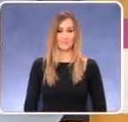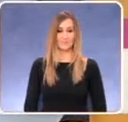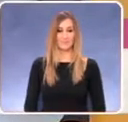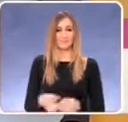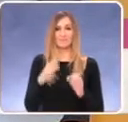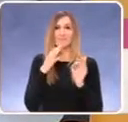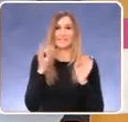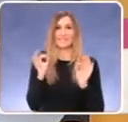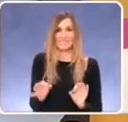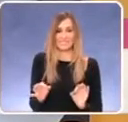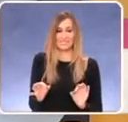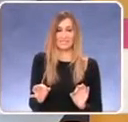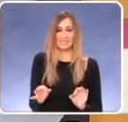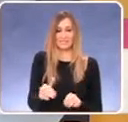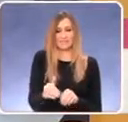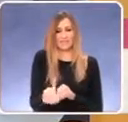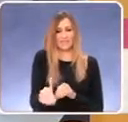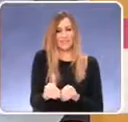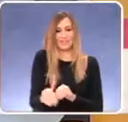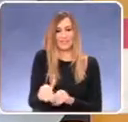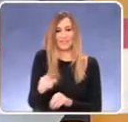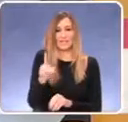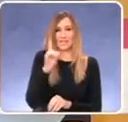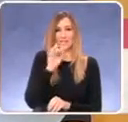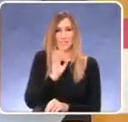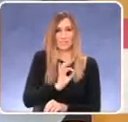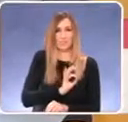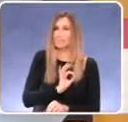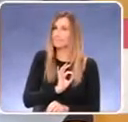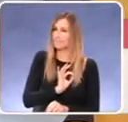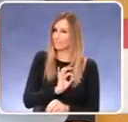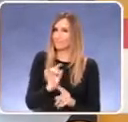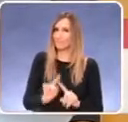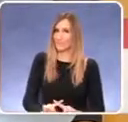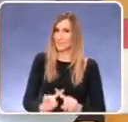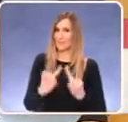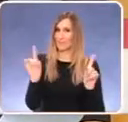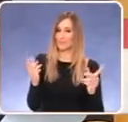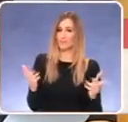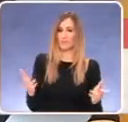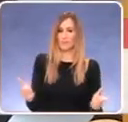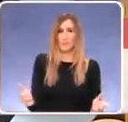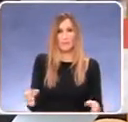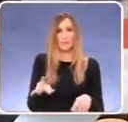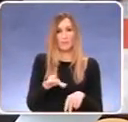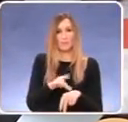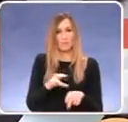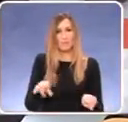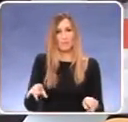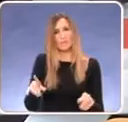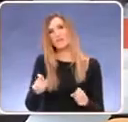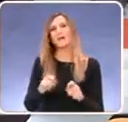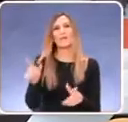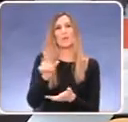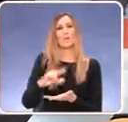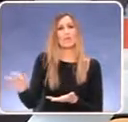Certamente que vamos receber, não tarda nada, uma Maria do Rosário completamente diferente. Então abriram uma clínica já em Luanda, nós estamos a ser vistos